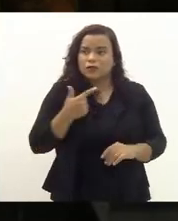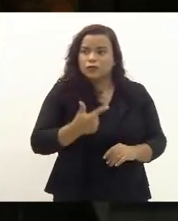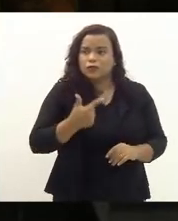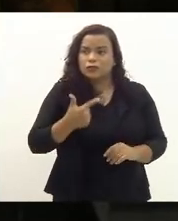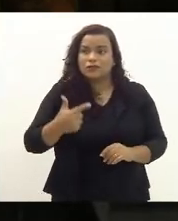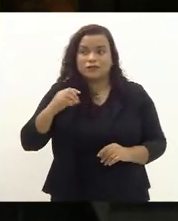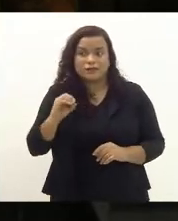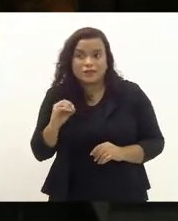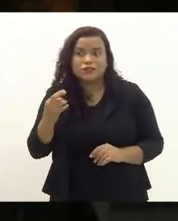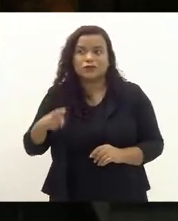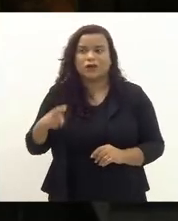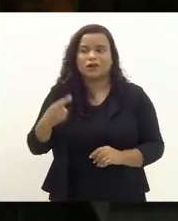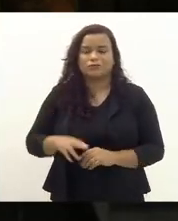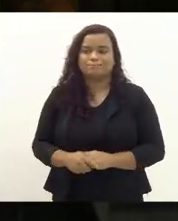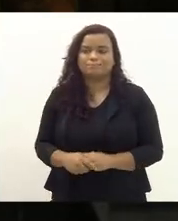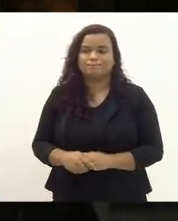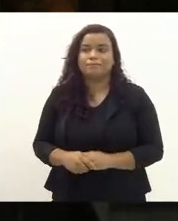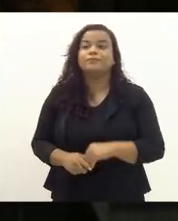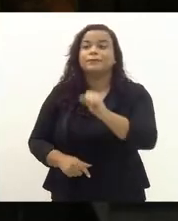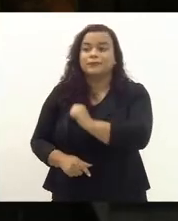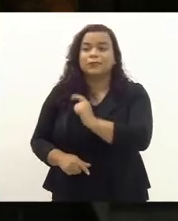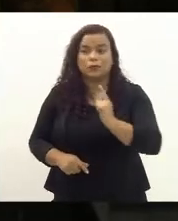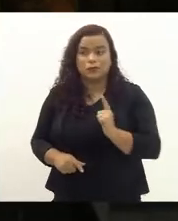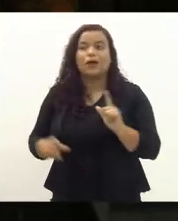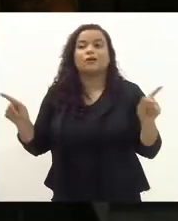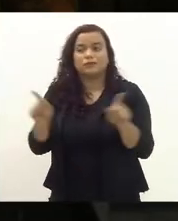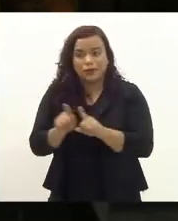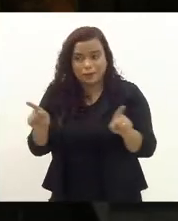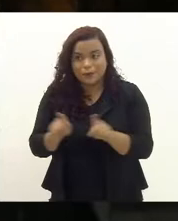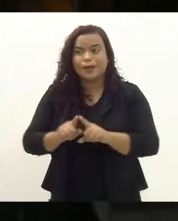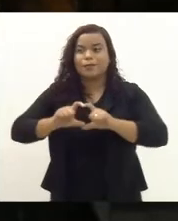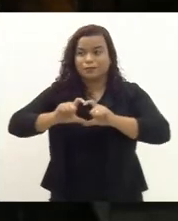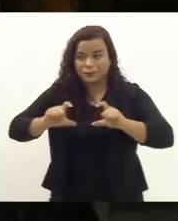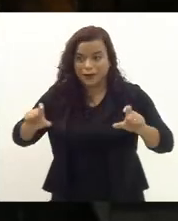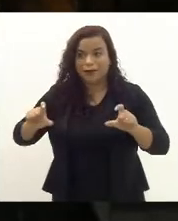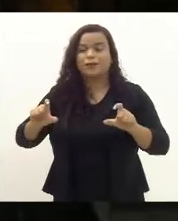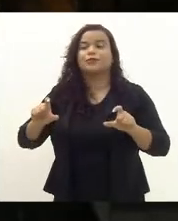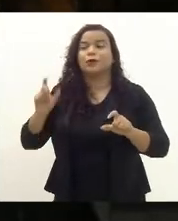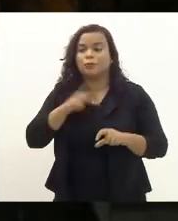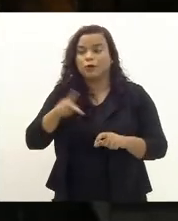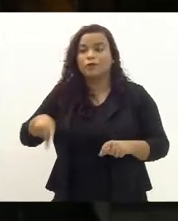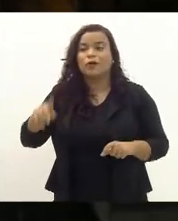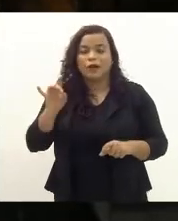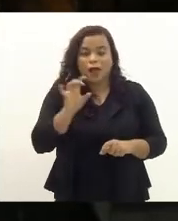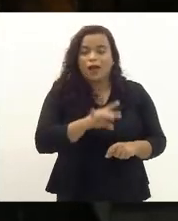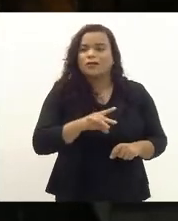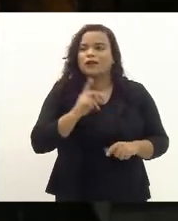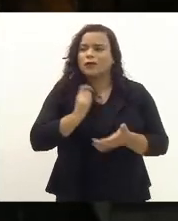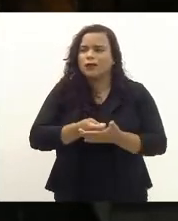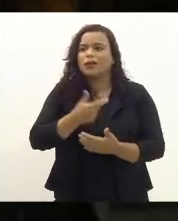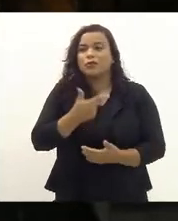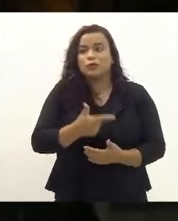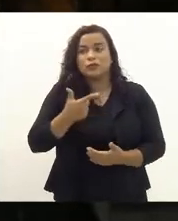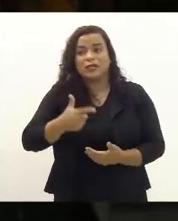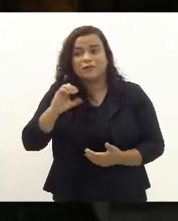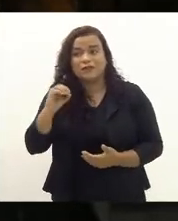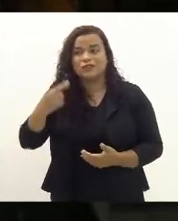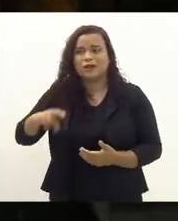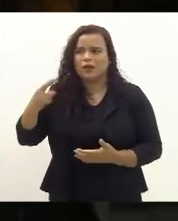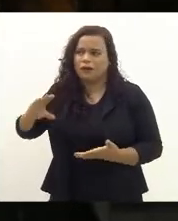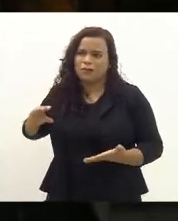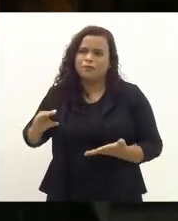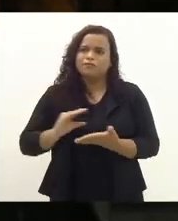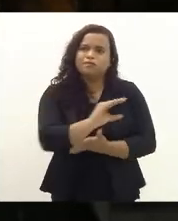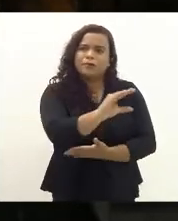assim foi feito depois também São Gonçalo o ingresso para cada professor 220 reais para cada aluno